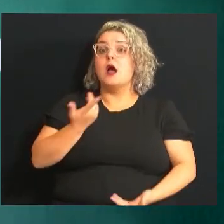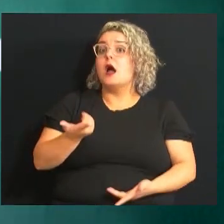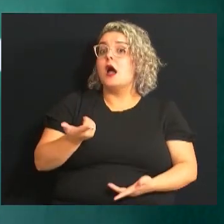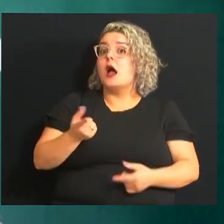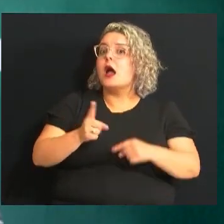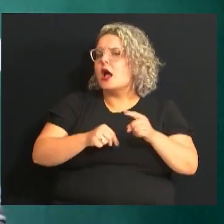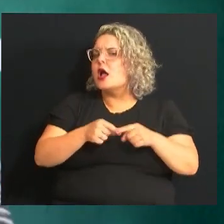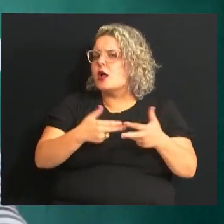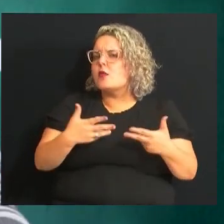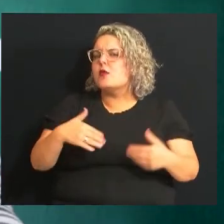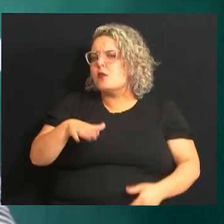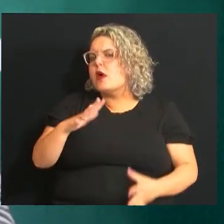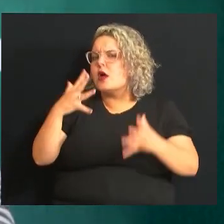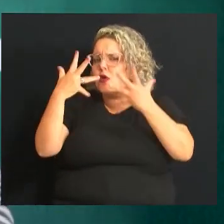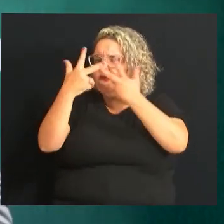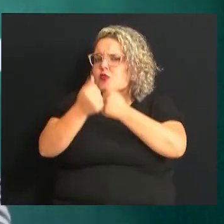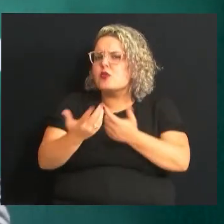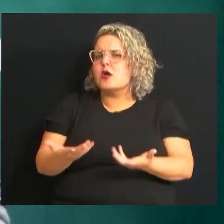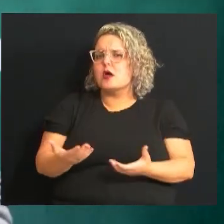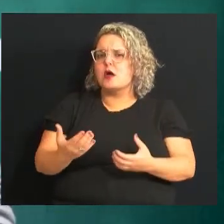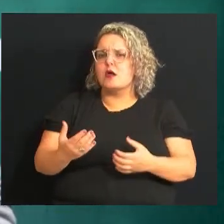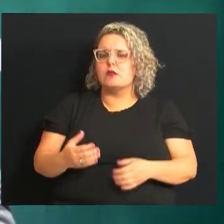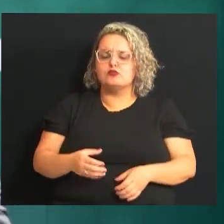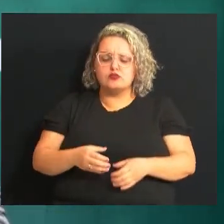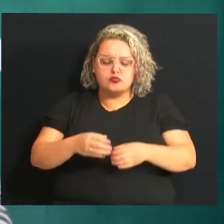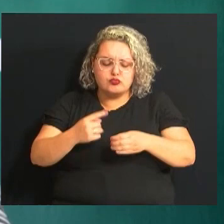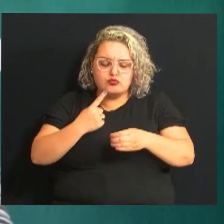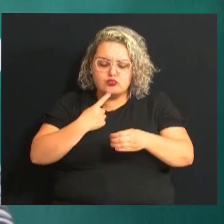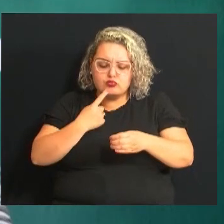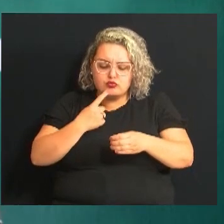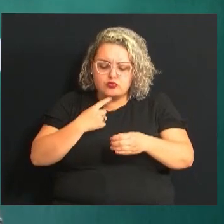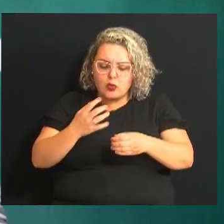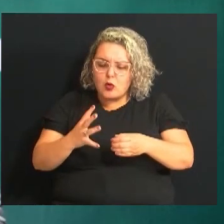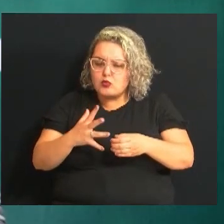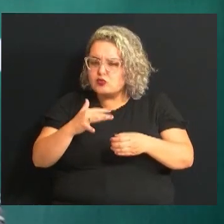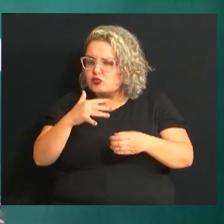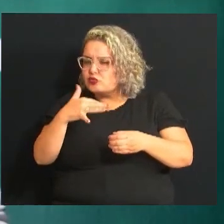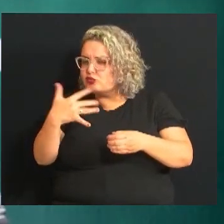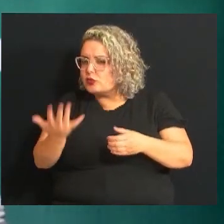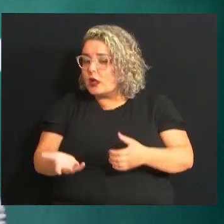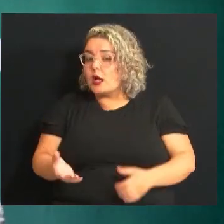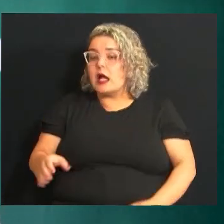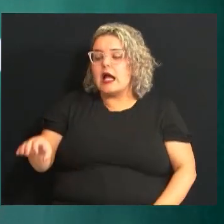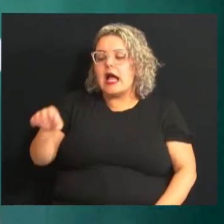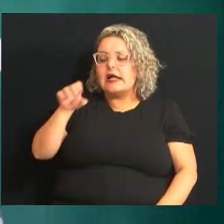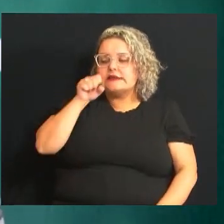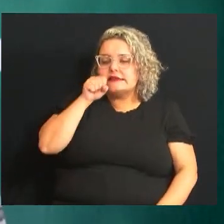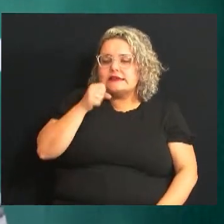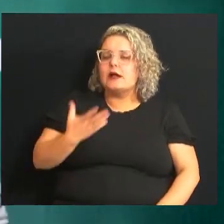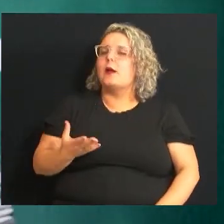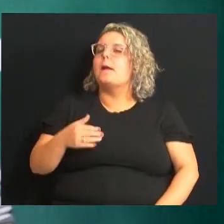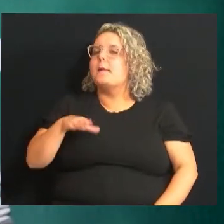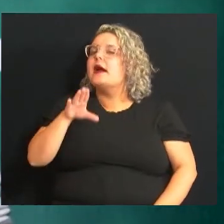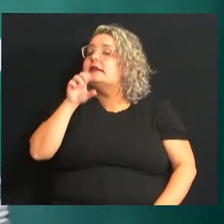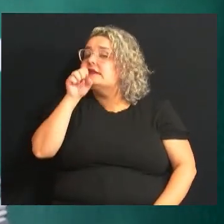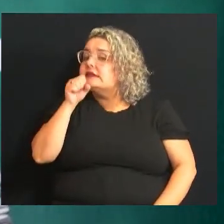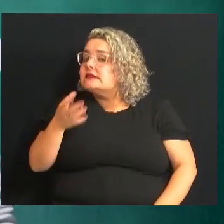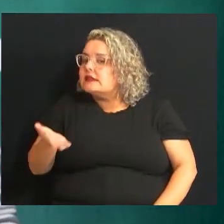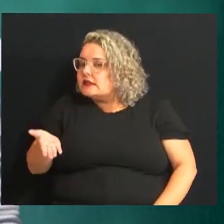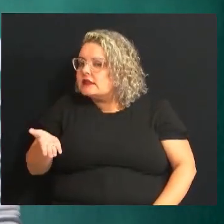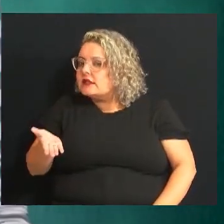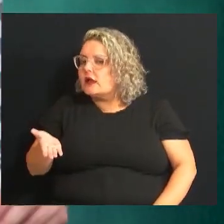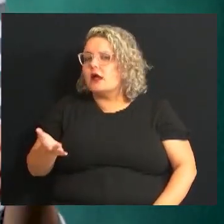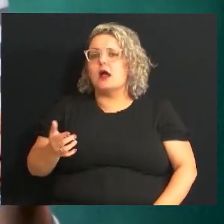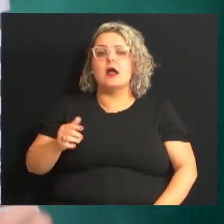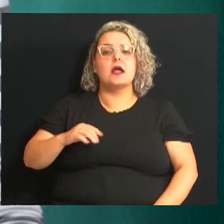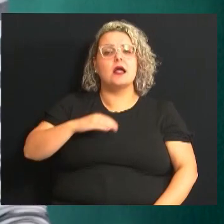assim como eu, acaba escolhendo aquele produto, aquele alimento que está mais bonito, não é? Aquele tomate mais vermelhinho,